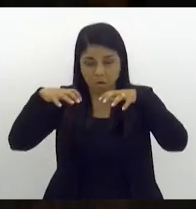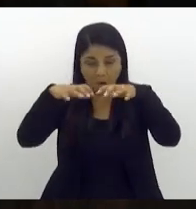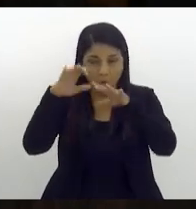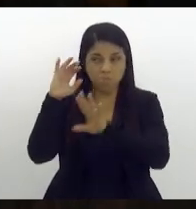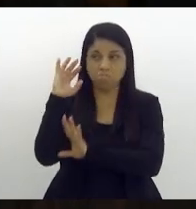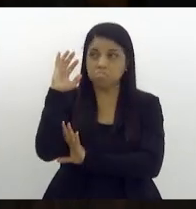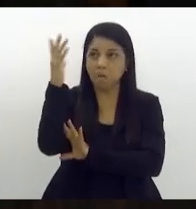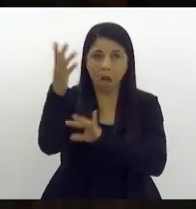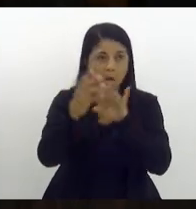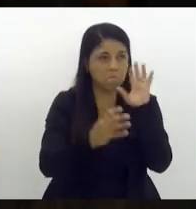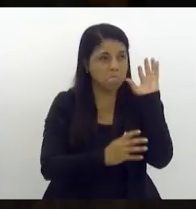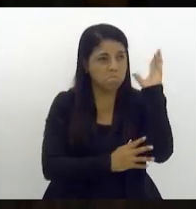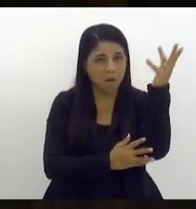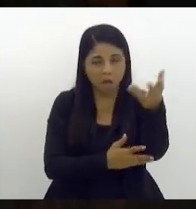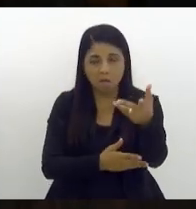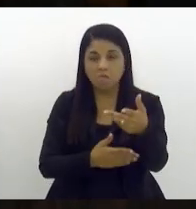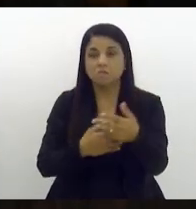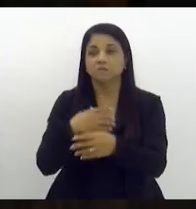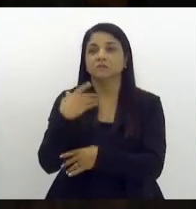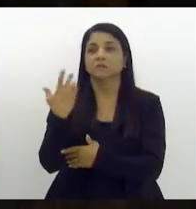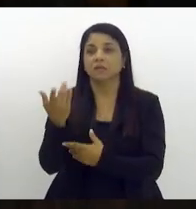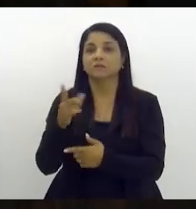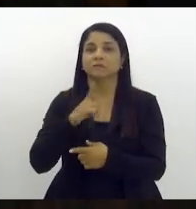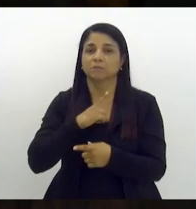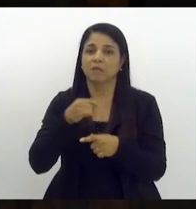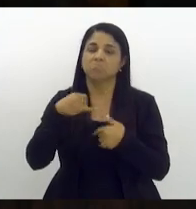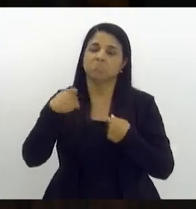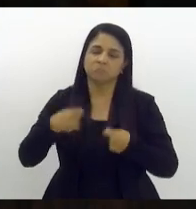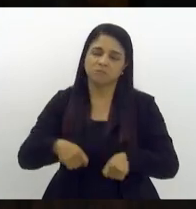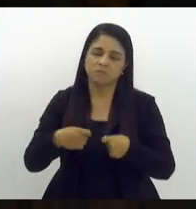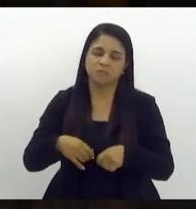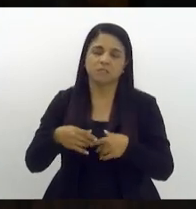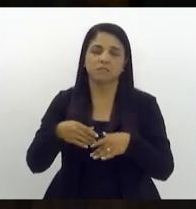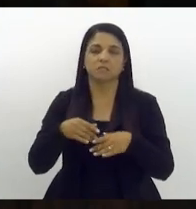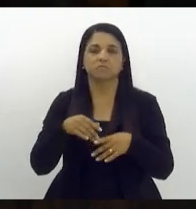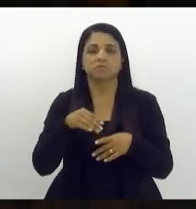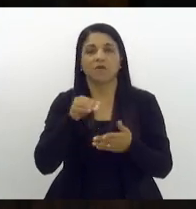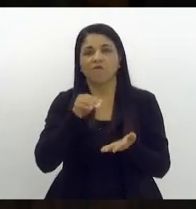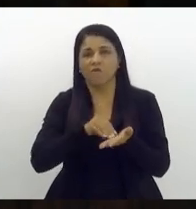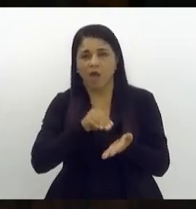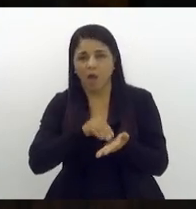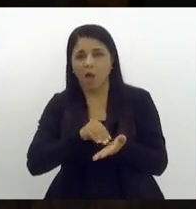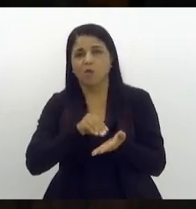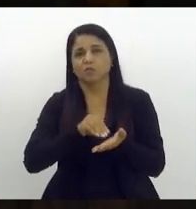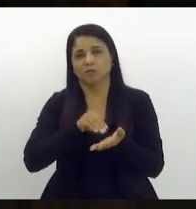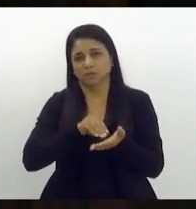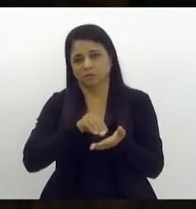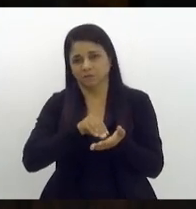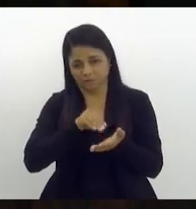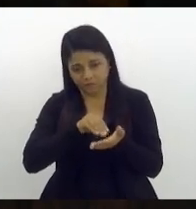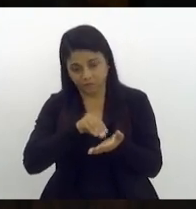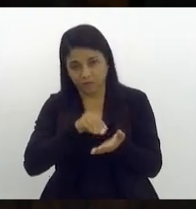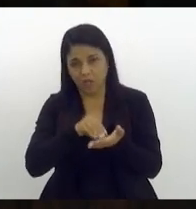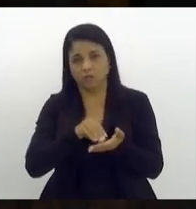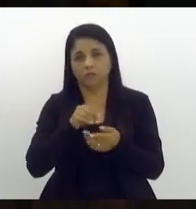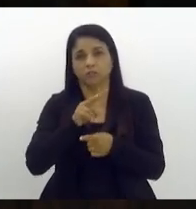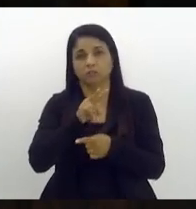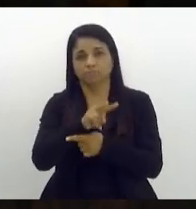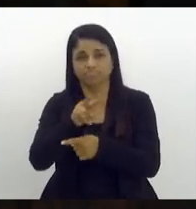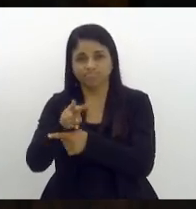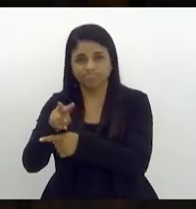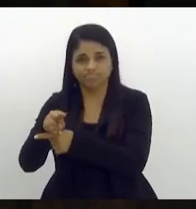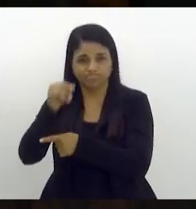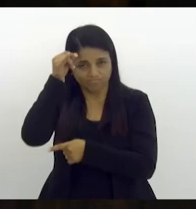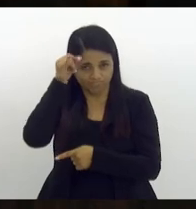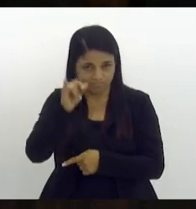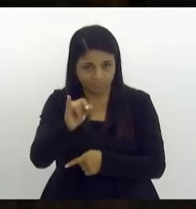também que há uma falta de prevenção. E, nesse sentido, a população mais pobre fica alijada de